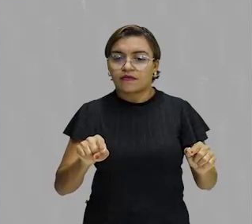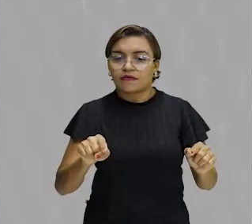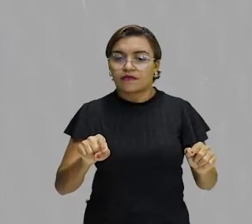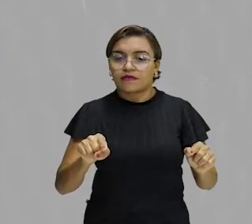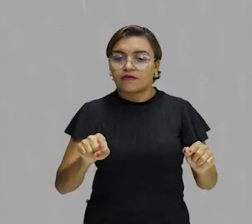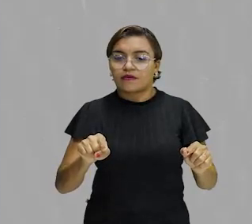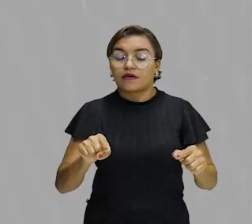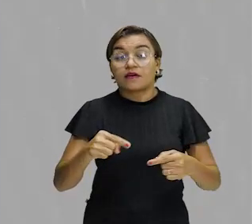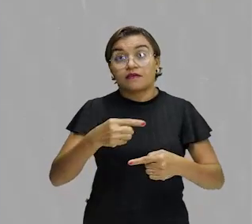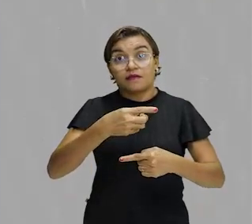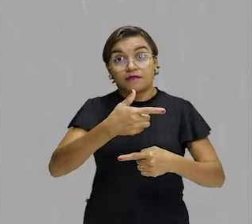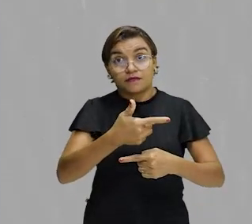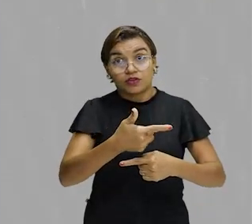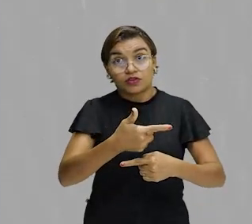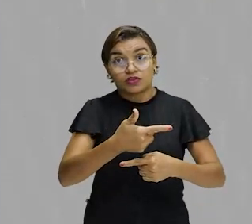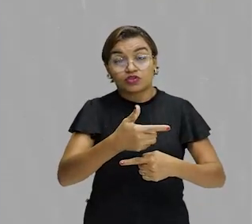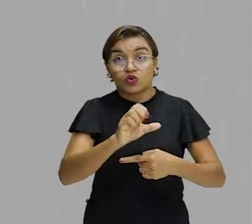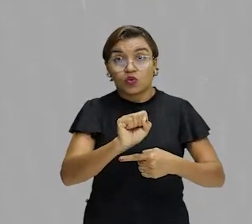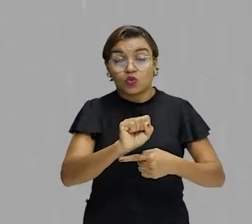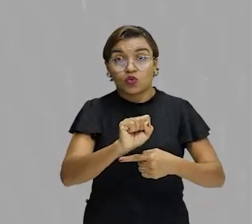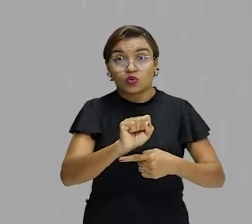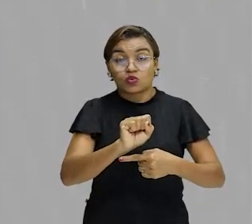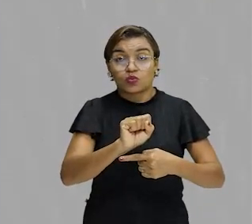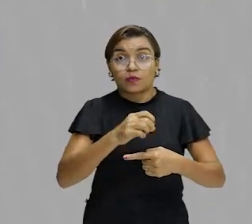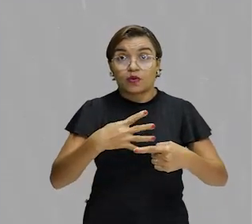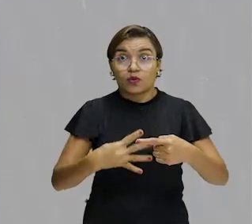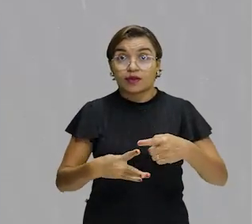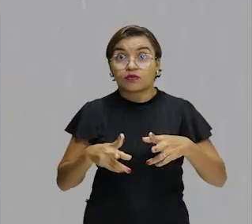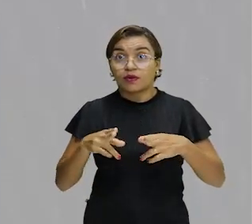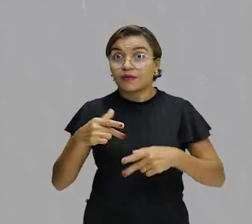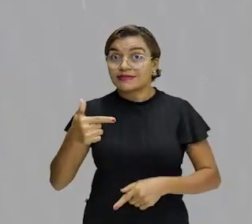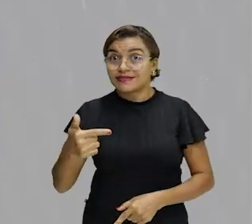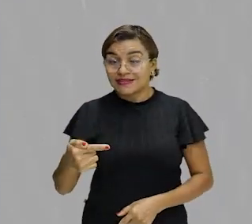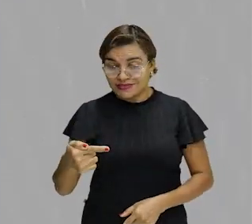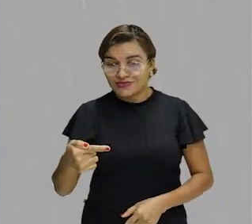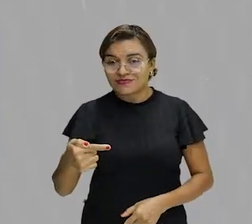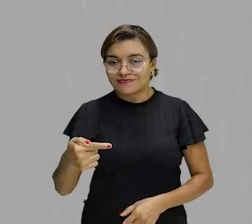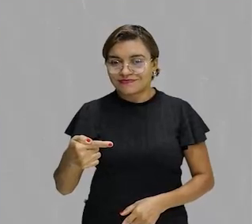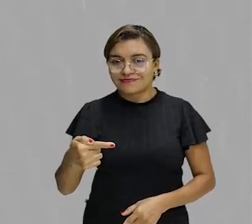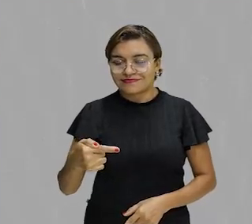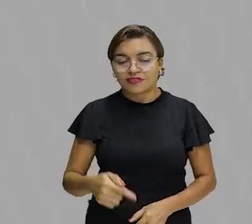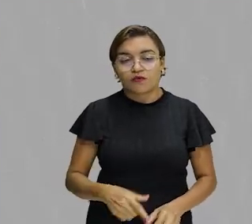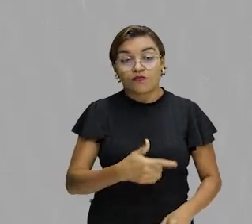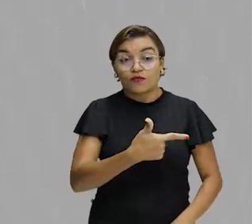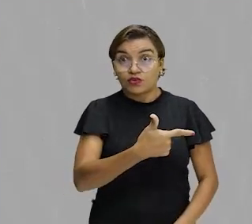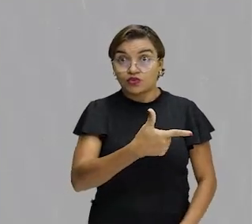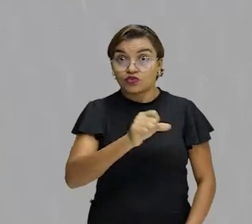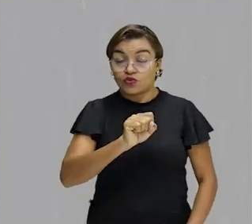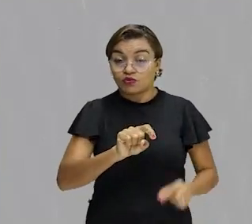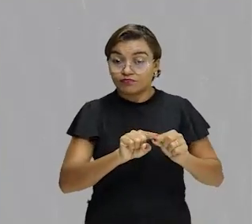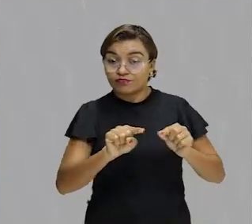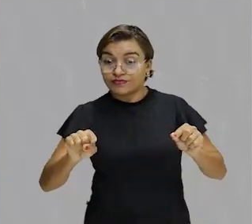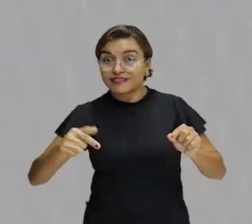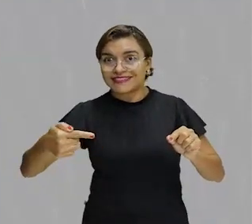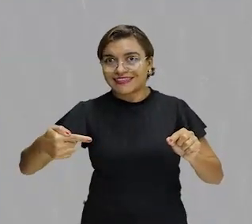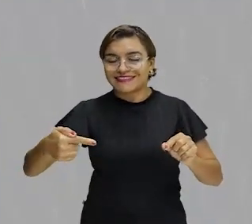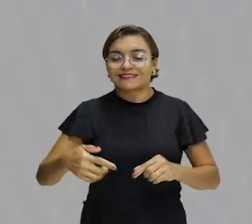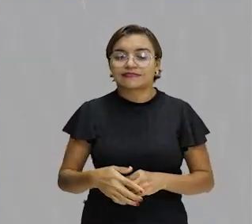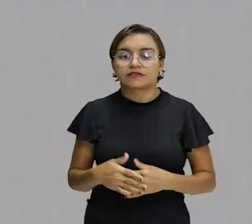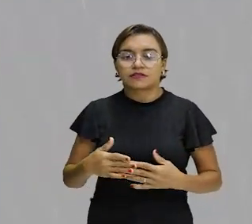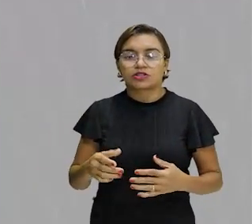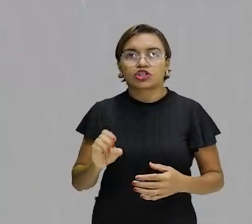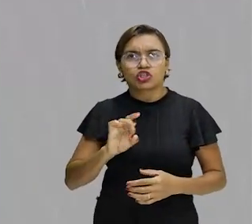também tenho associado aí o 8 ao 2. Calculando o G do 10. O G do 10 é 10